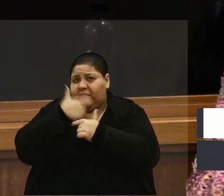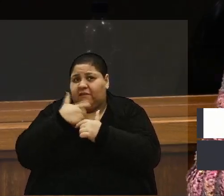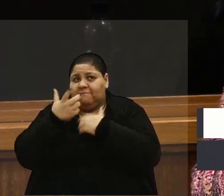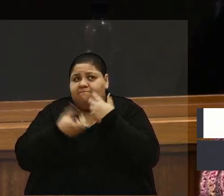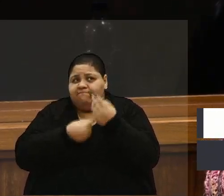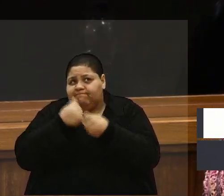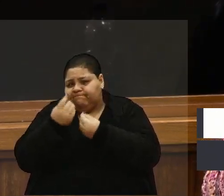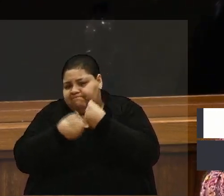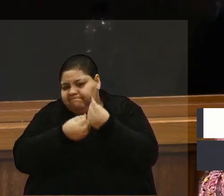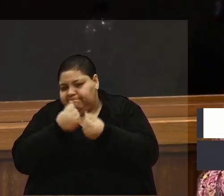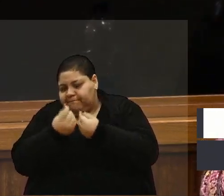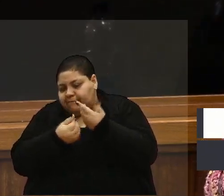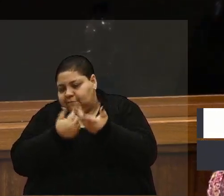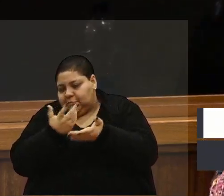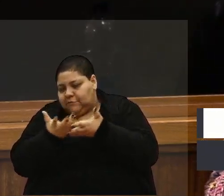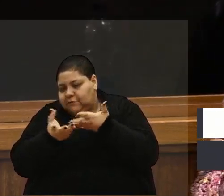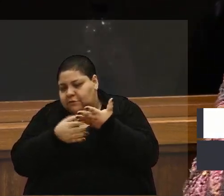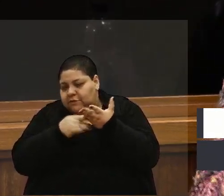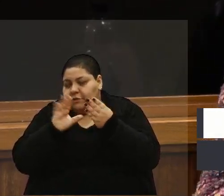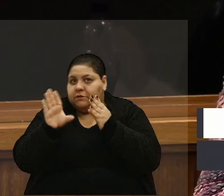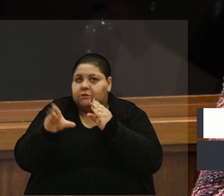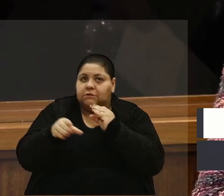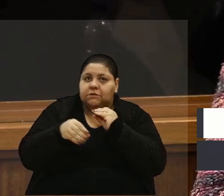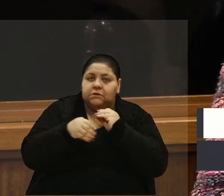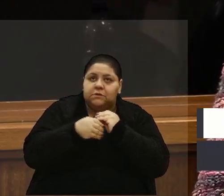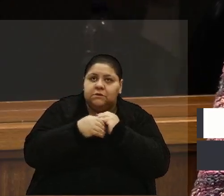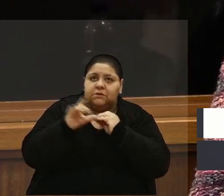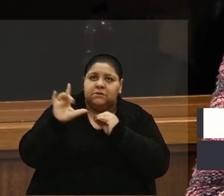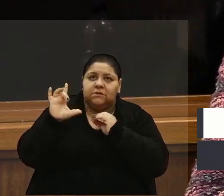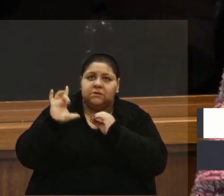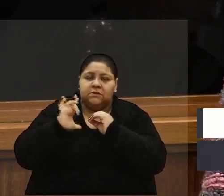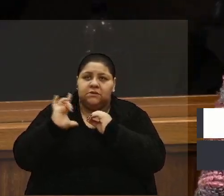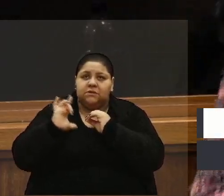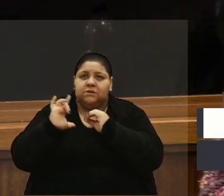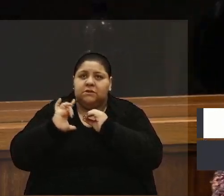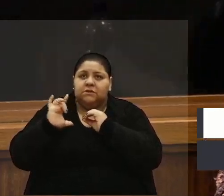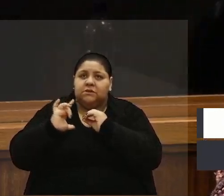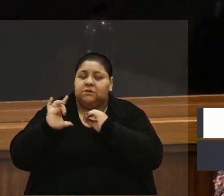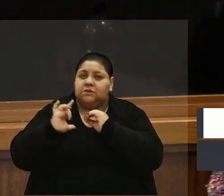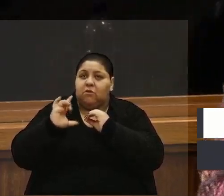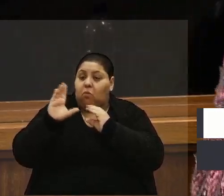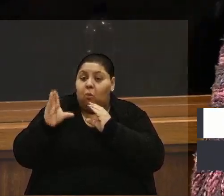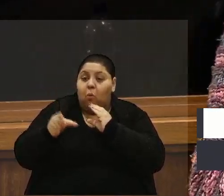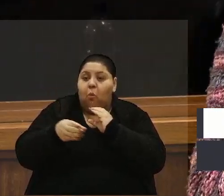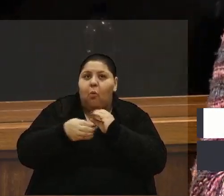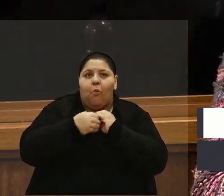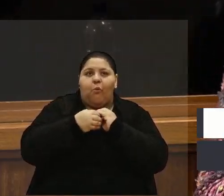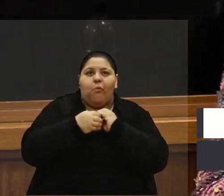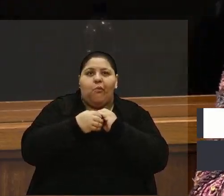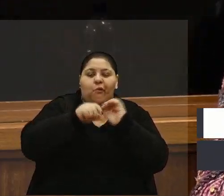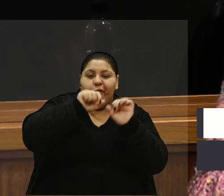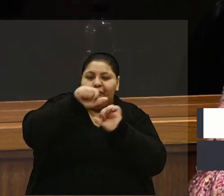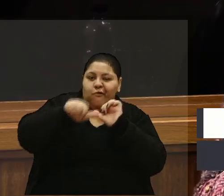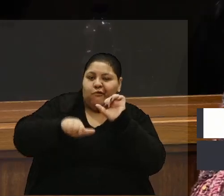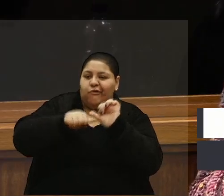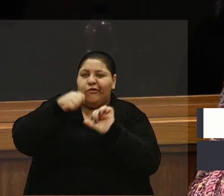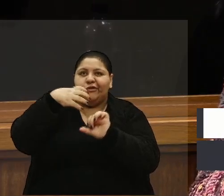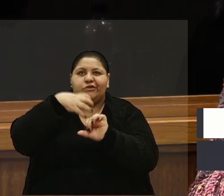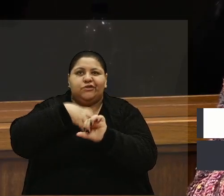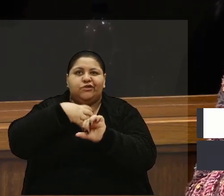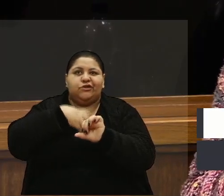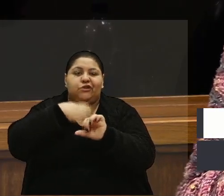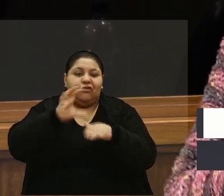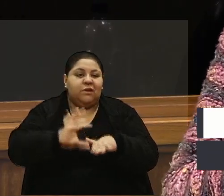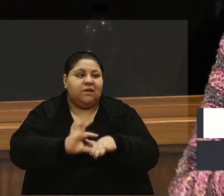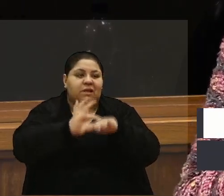assim que as emendas, que deveria ser um plus, um extra, viraram a forma de se governar